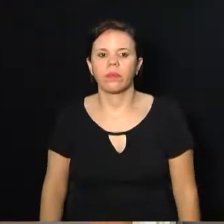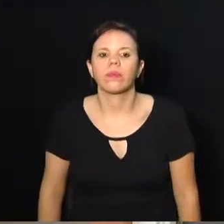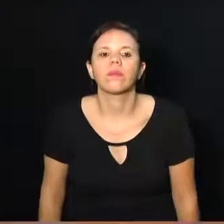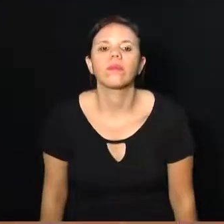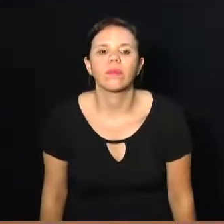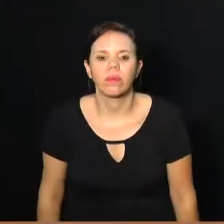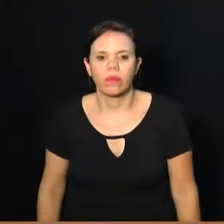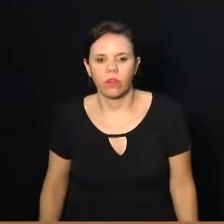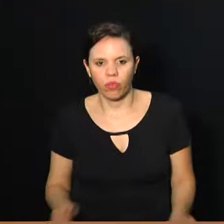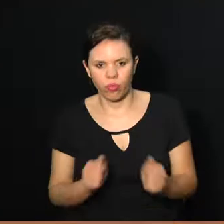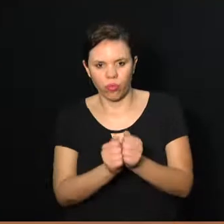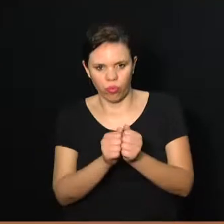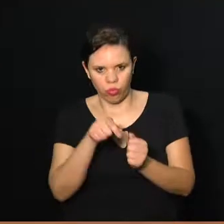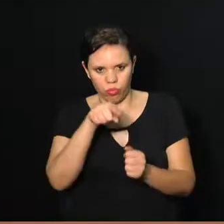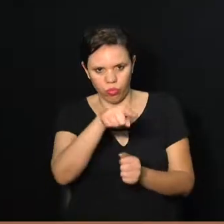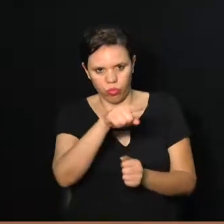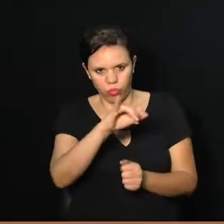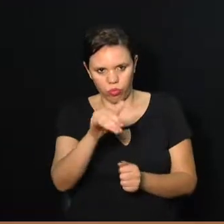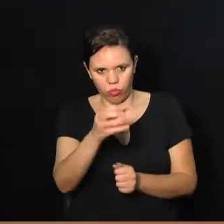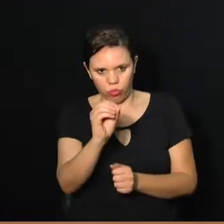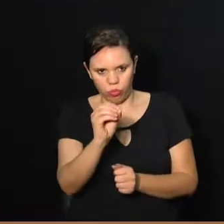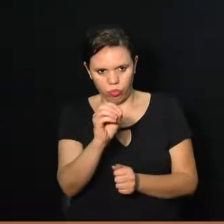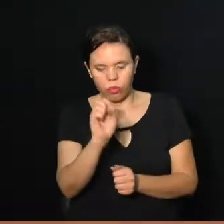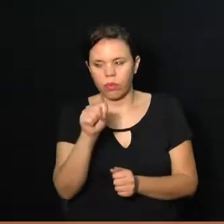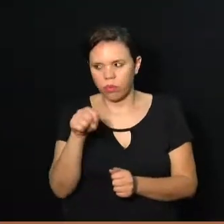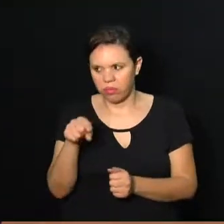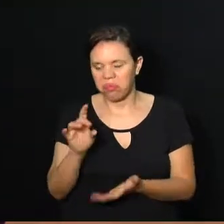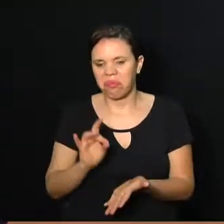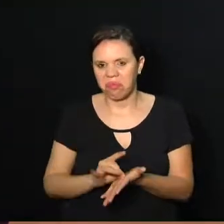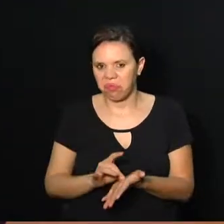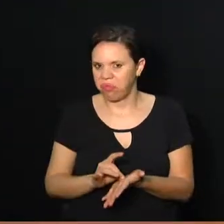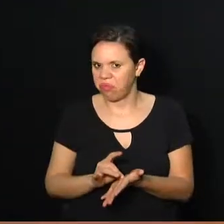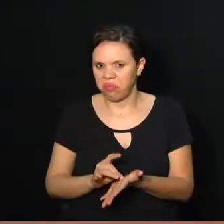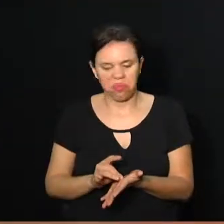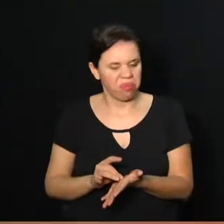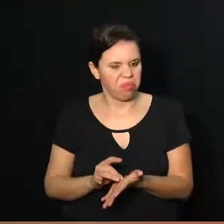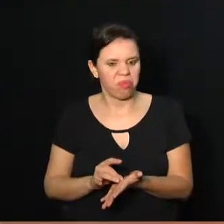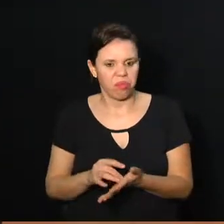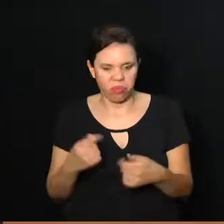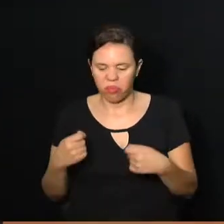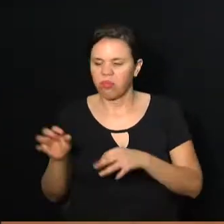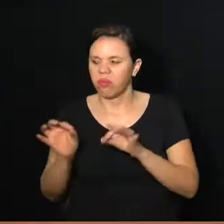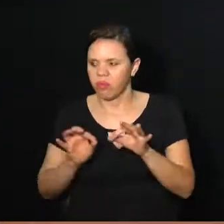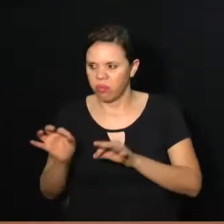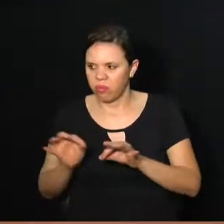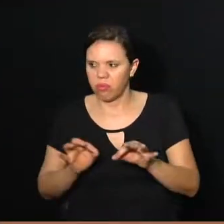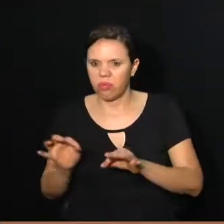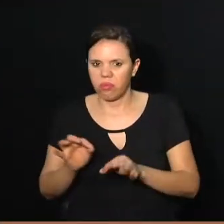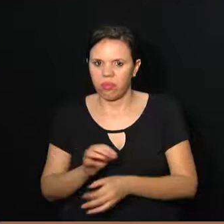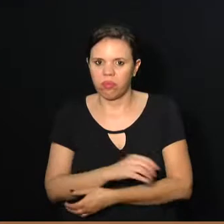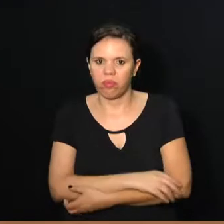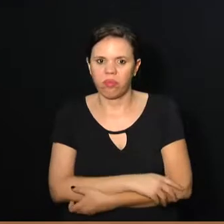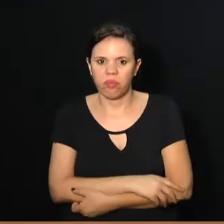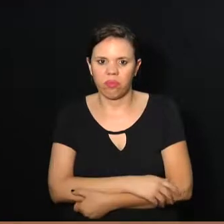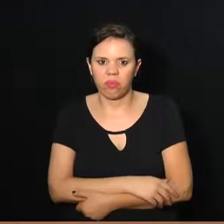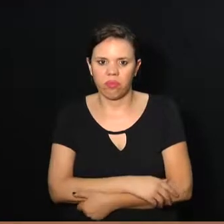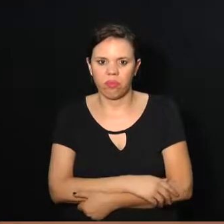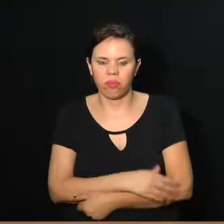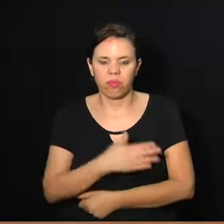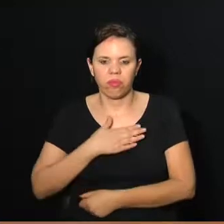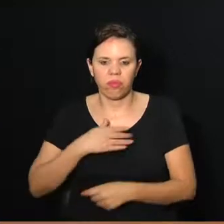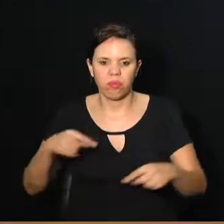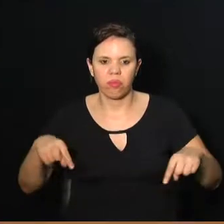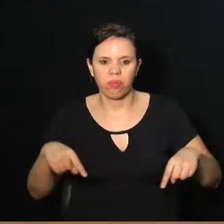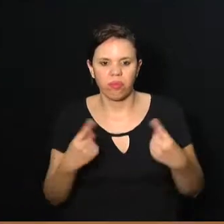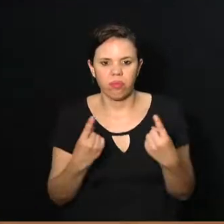né? É algo assim realmente que não é para qualquer um, não. Você tem que estar muito bem preparado. O meu maior desafio foi